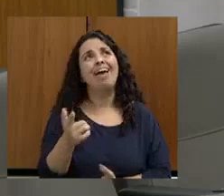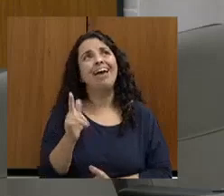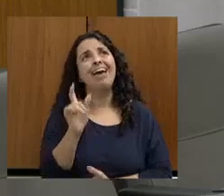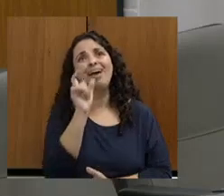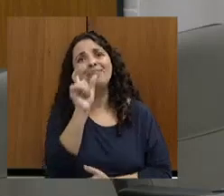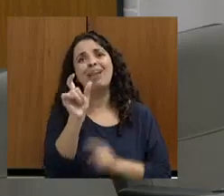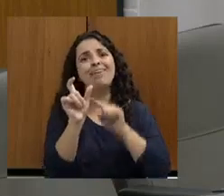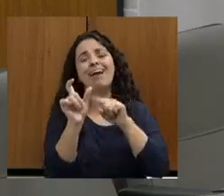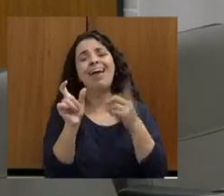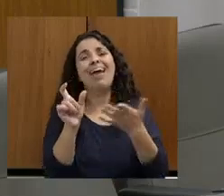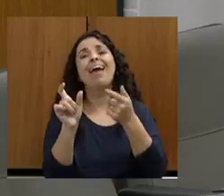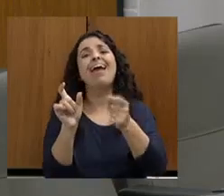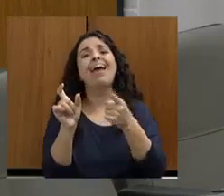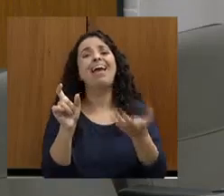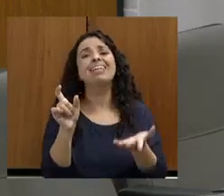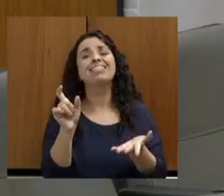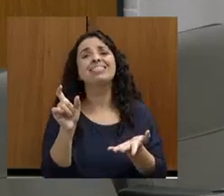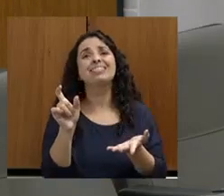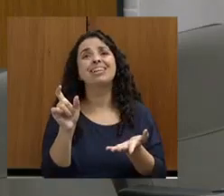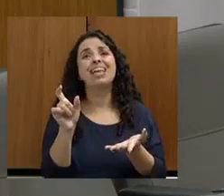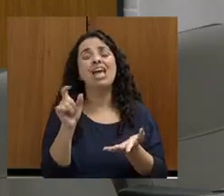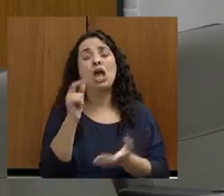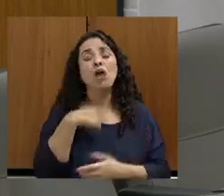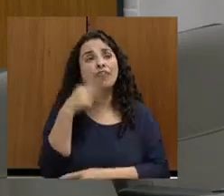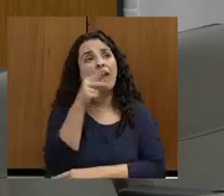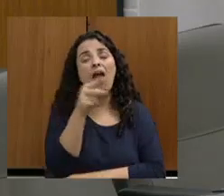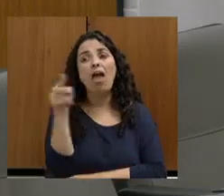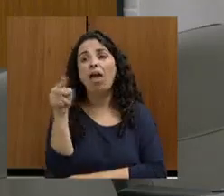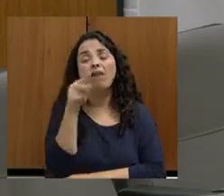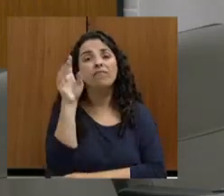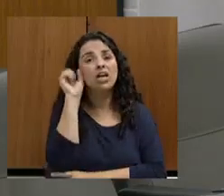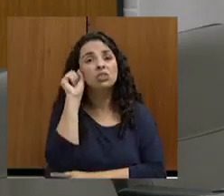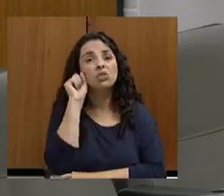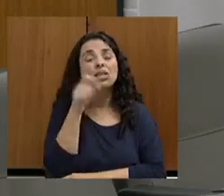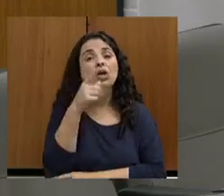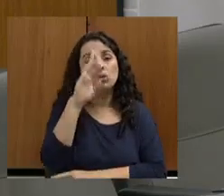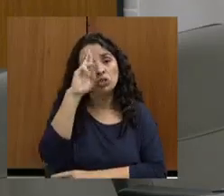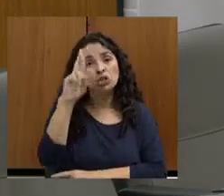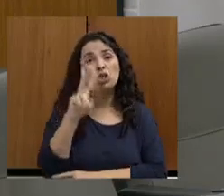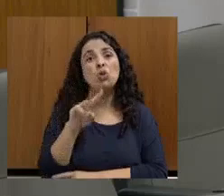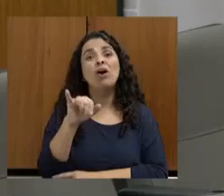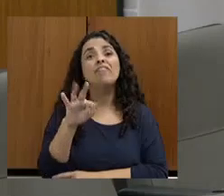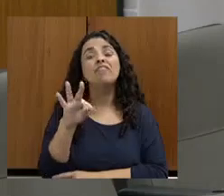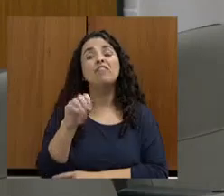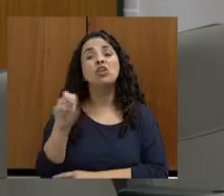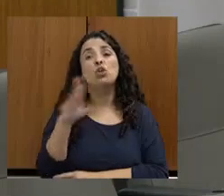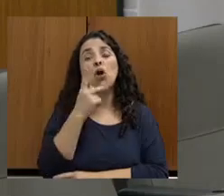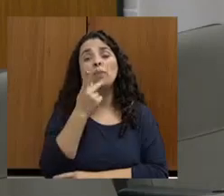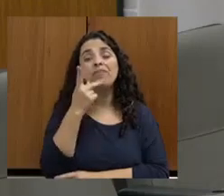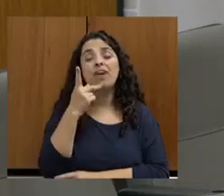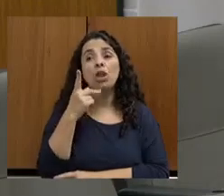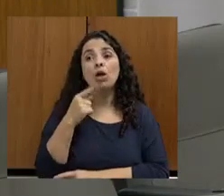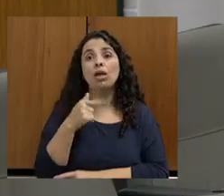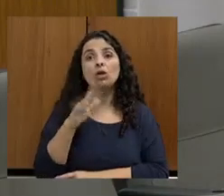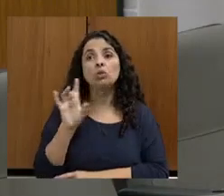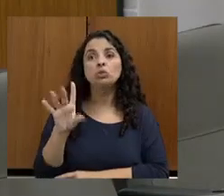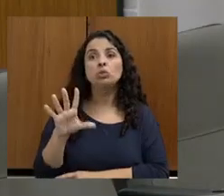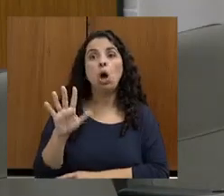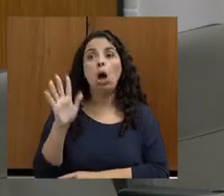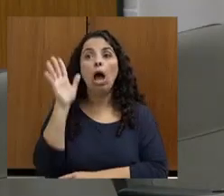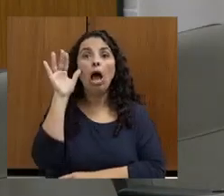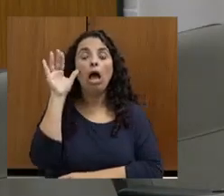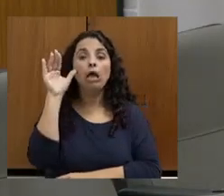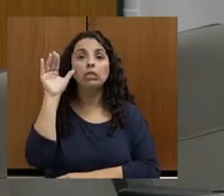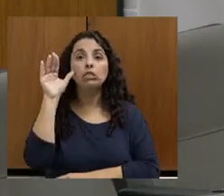uma sátira. O senhor diretor Vitor me colocou como coadjuvante do